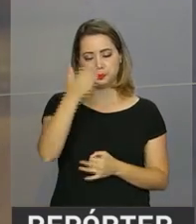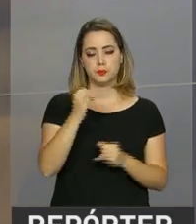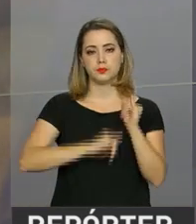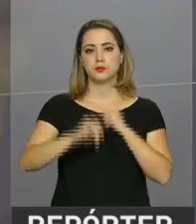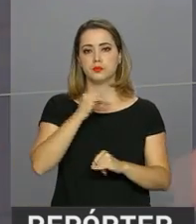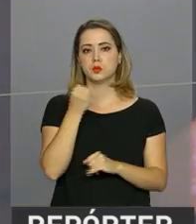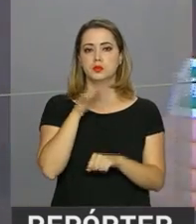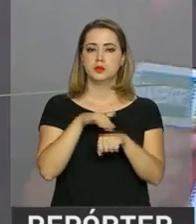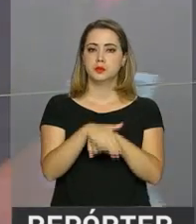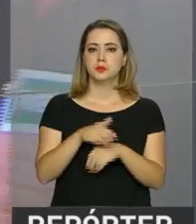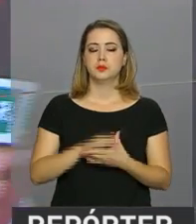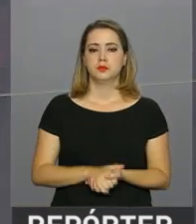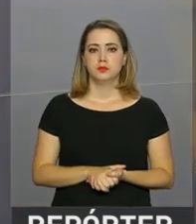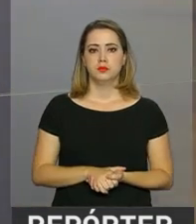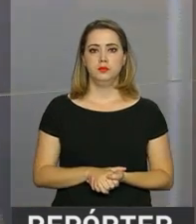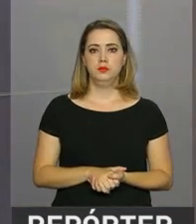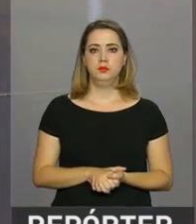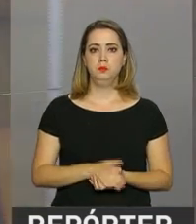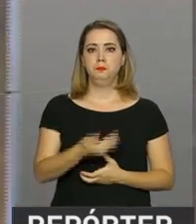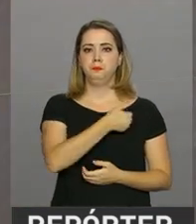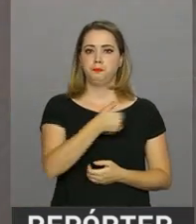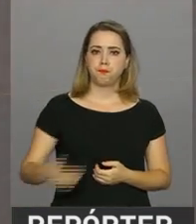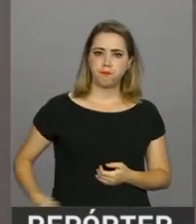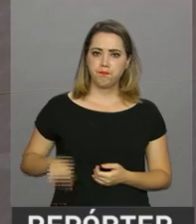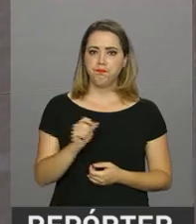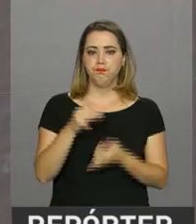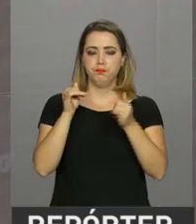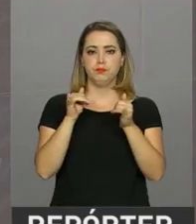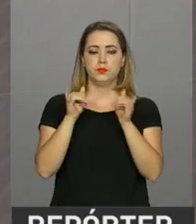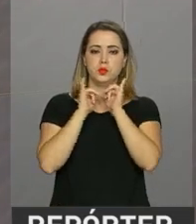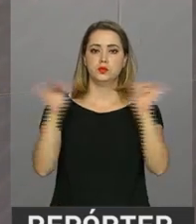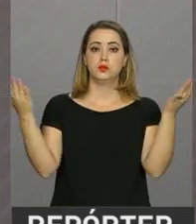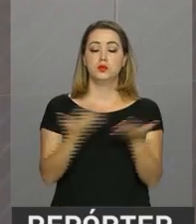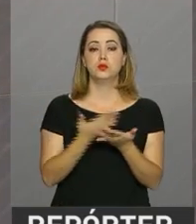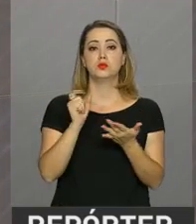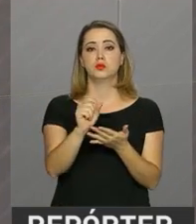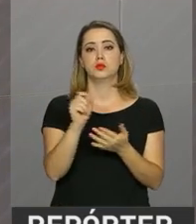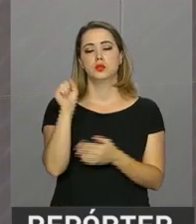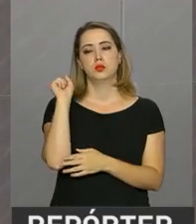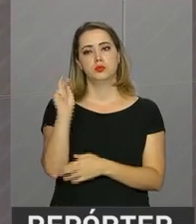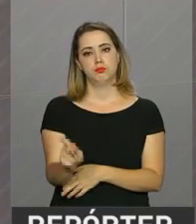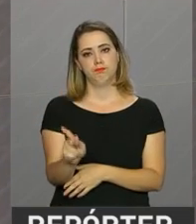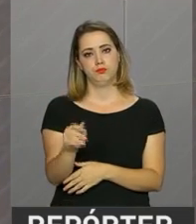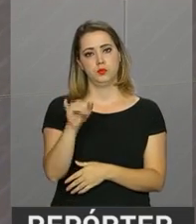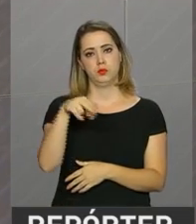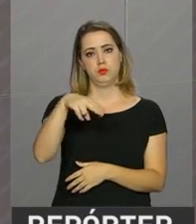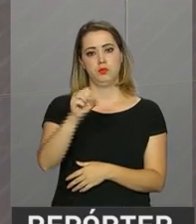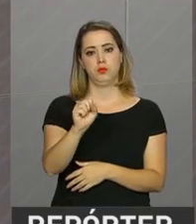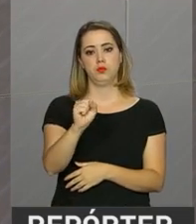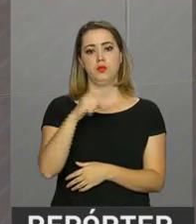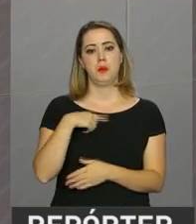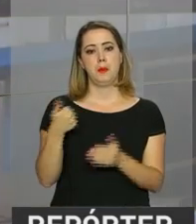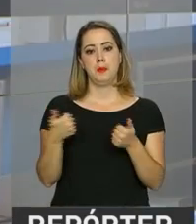informações uma boa noite para você o governo divulgou hoje o resultado do regime geral da Previdência Social o déficit